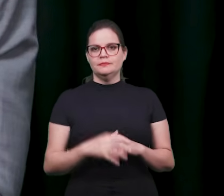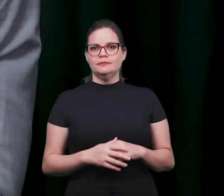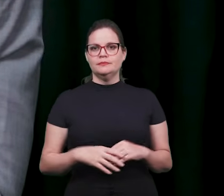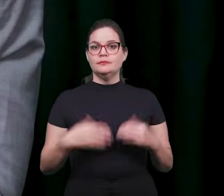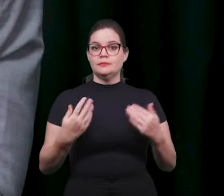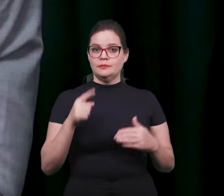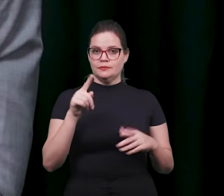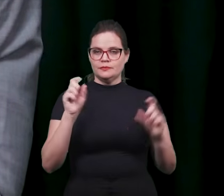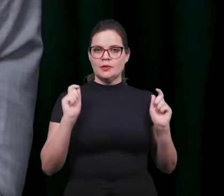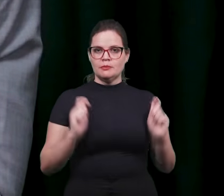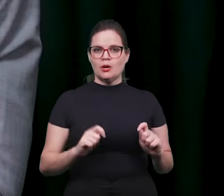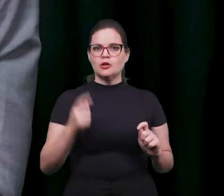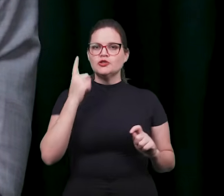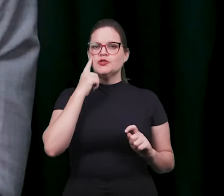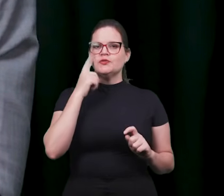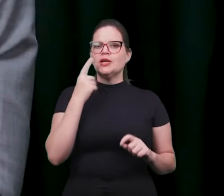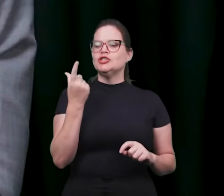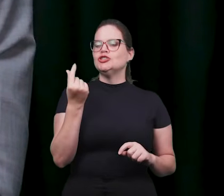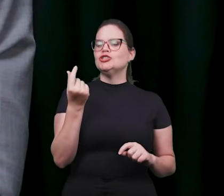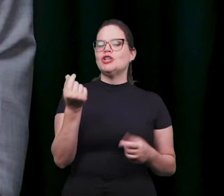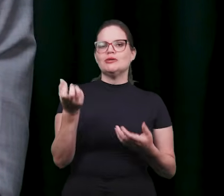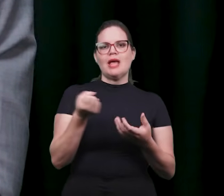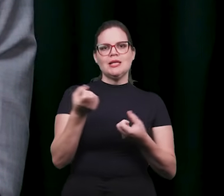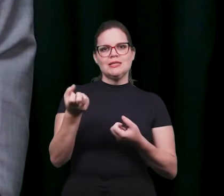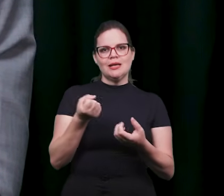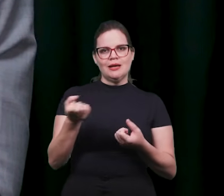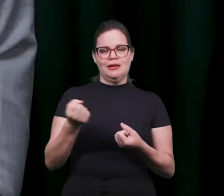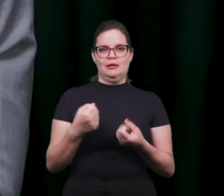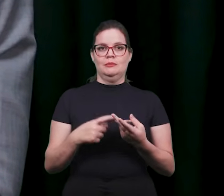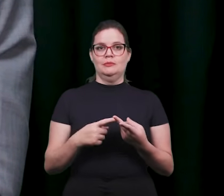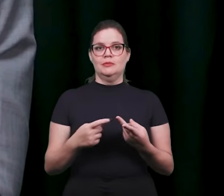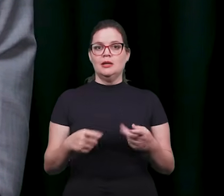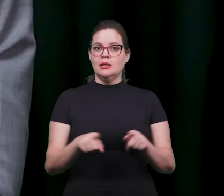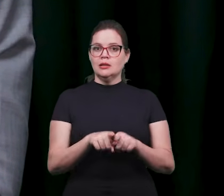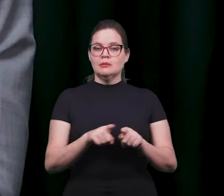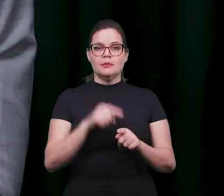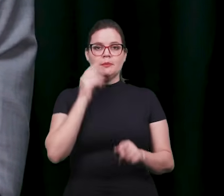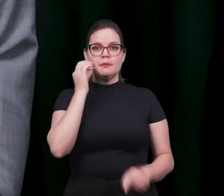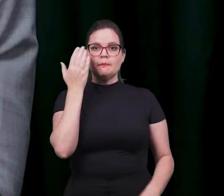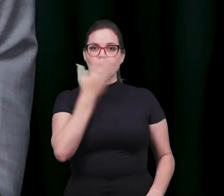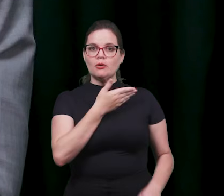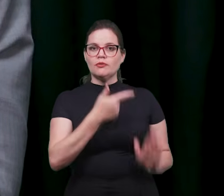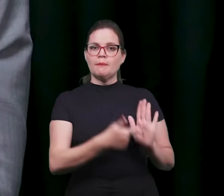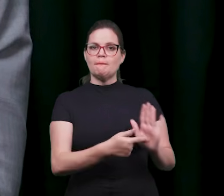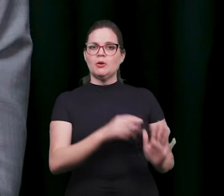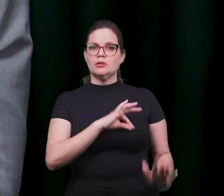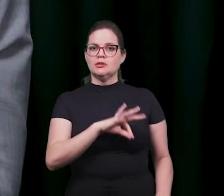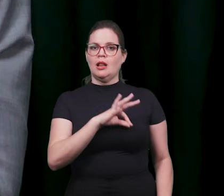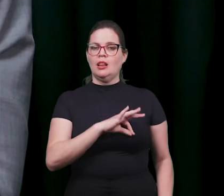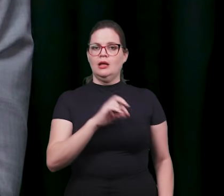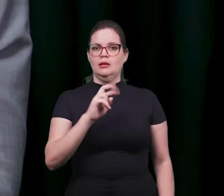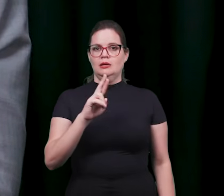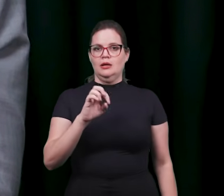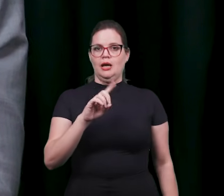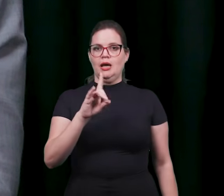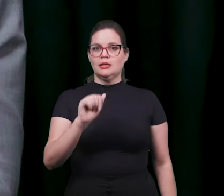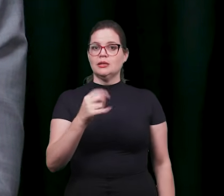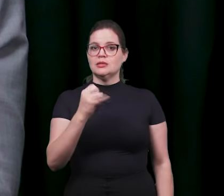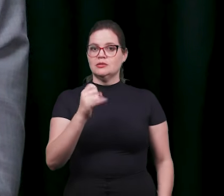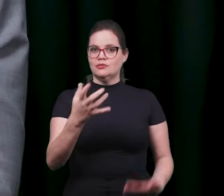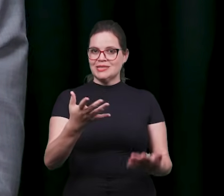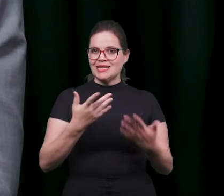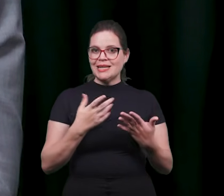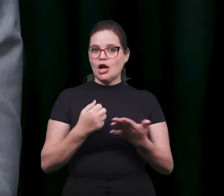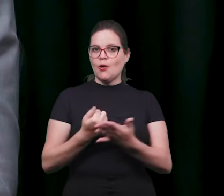isso, você acompanha o seu faturamento, você está em dia, e até para comprovar a renda, para comprar um bem,